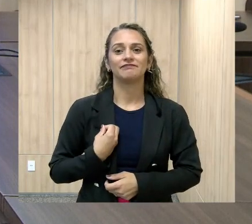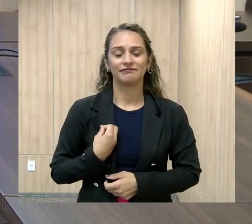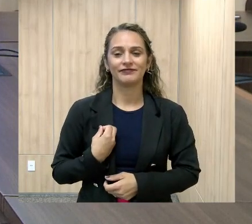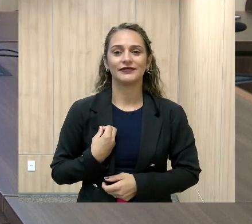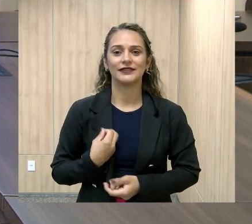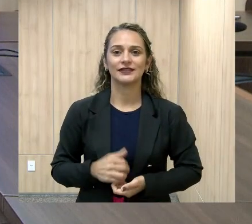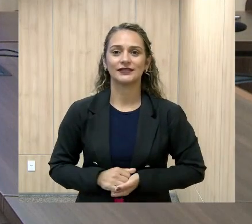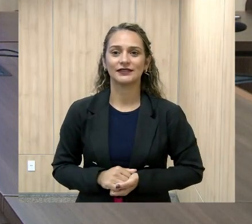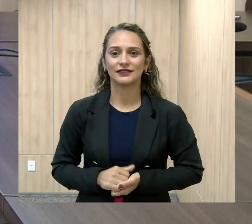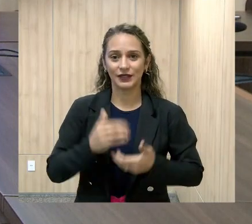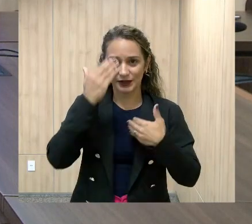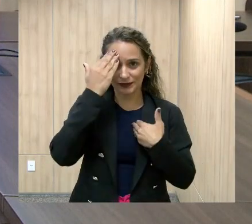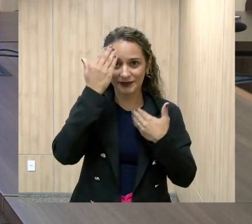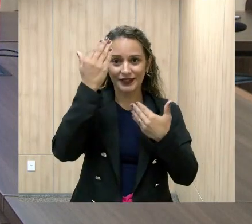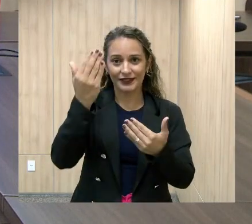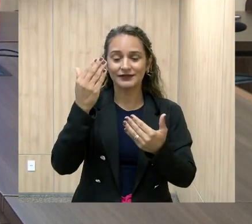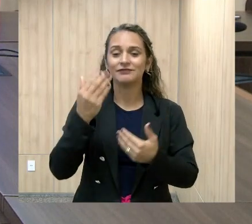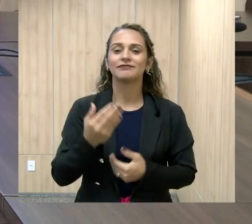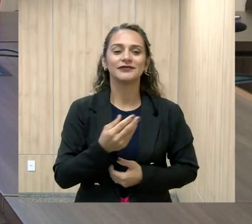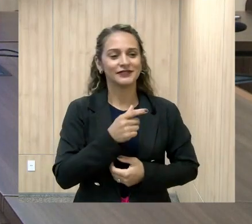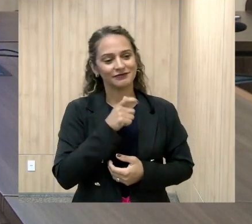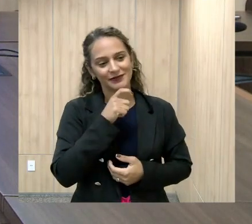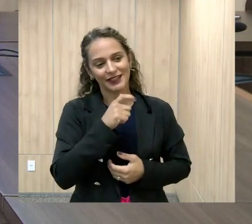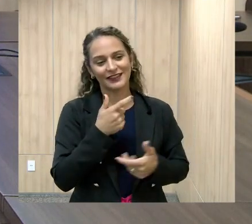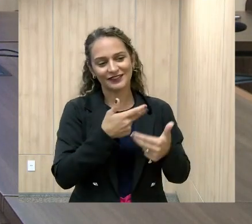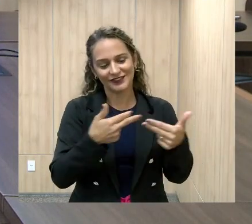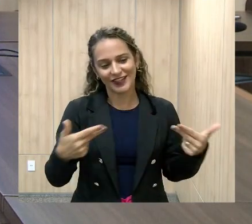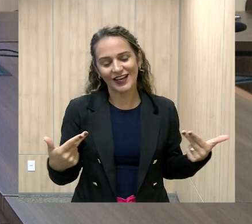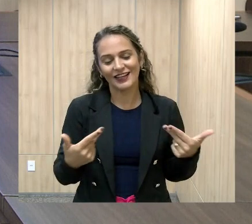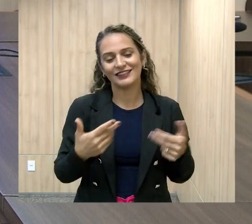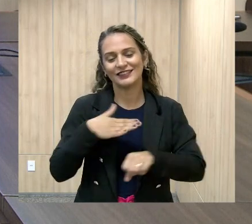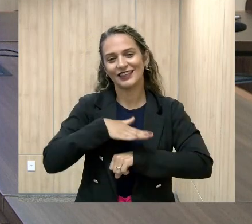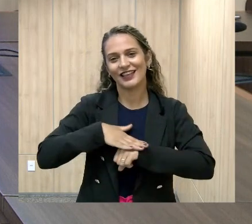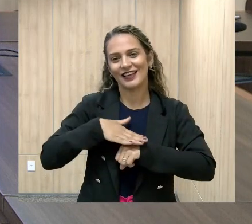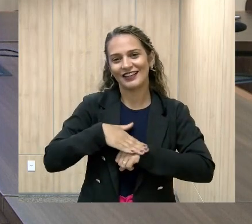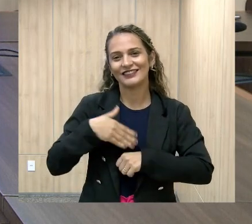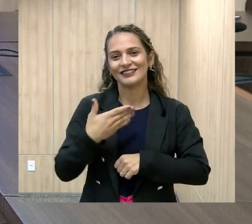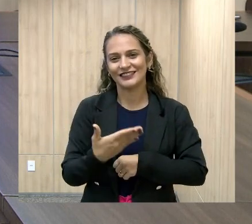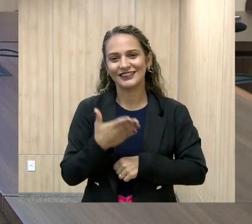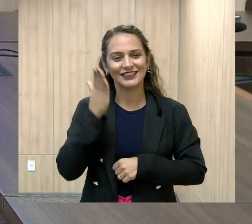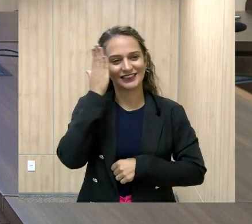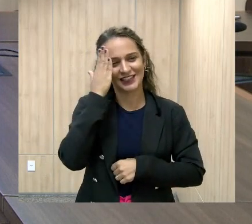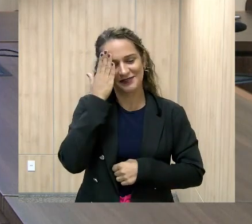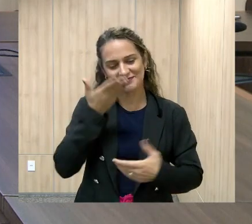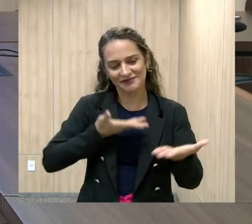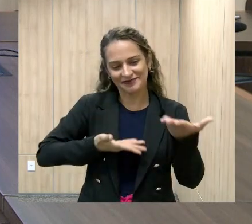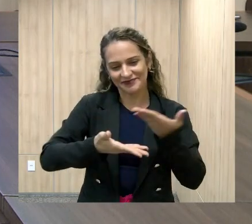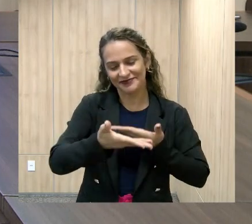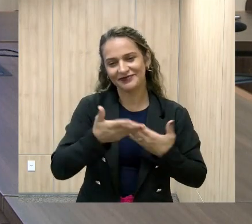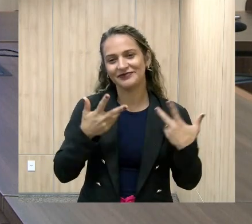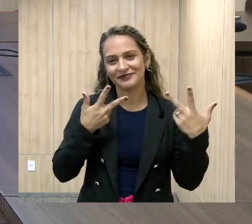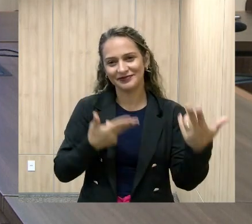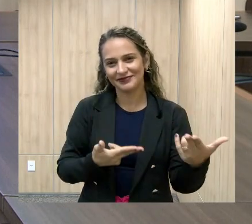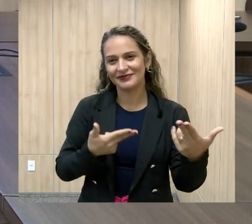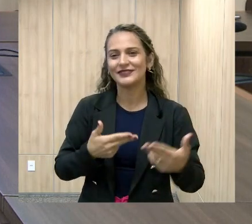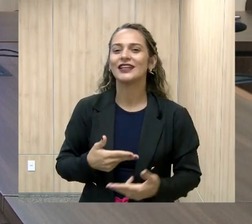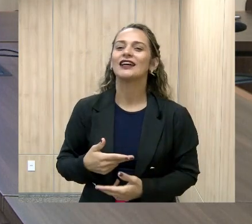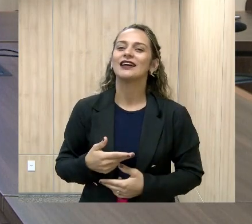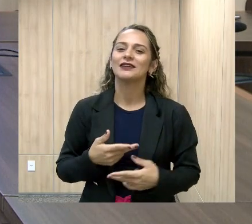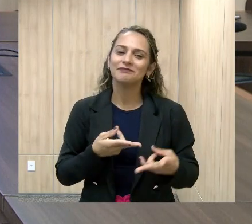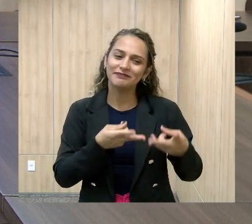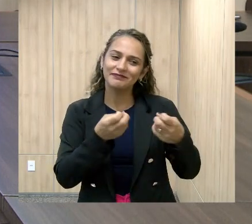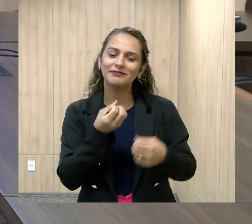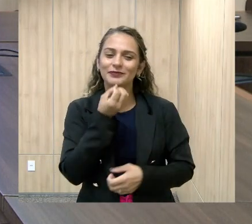no legislativo e obrigado pelas palavras de carinho deputada Thaíssa sabe que a receita que é verdadeira da minha parte por ti também